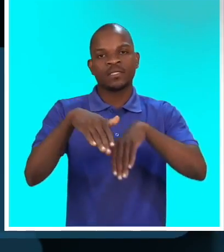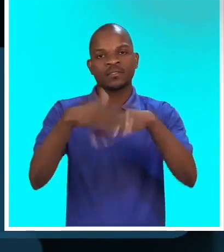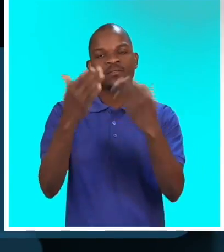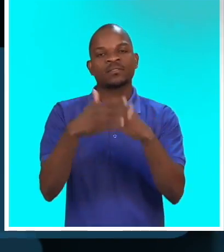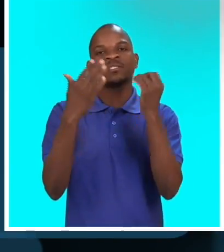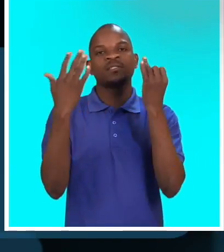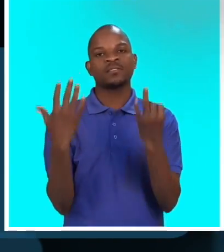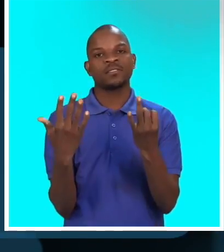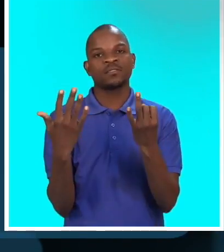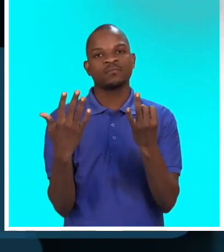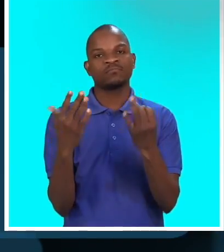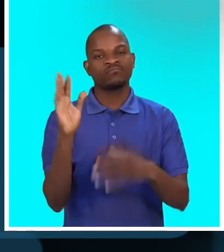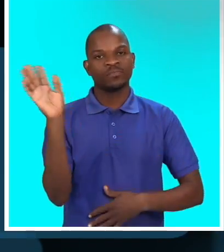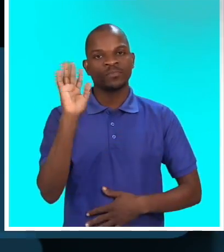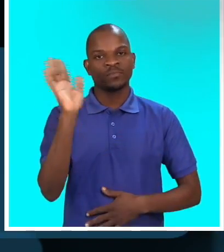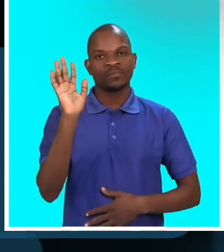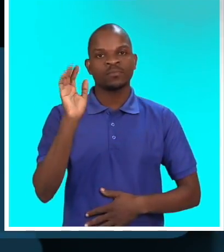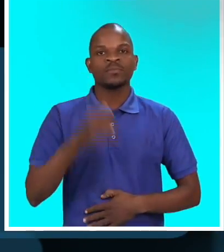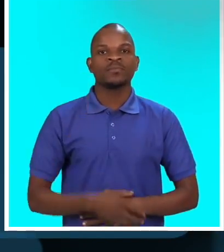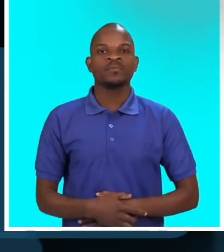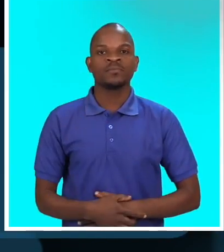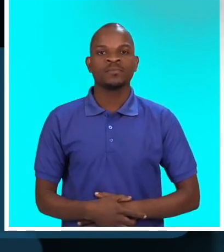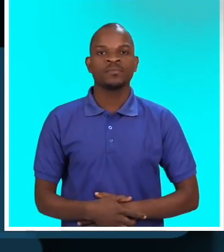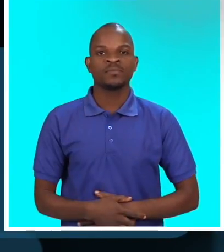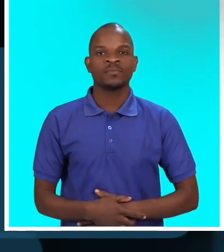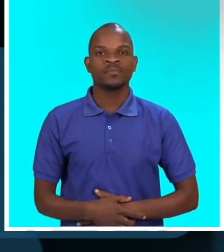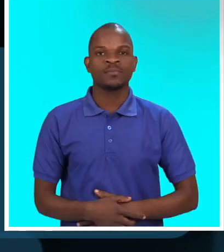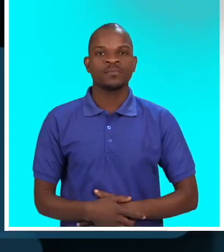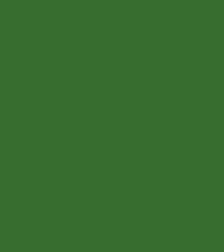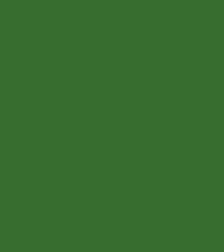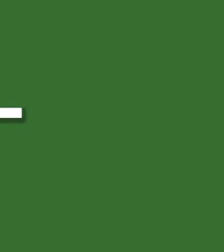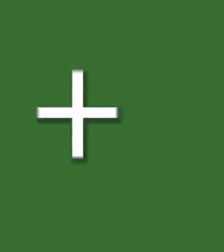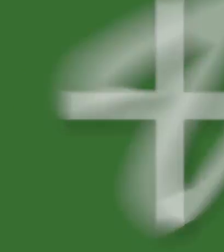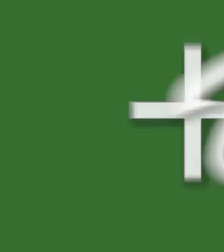Nós voltamos daqui a sete dias. Até lá.